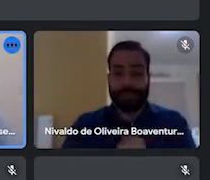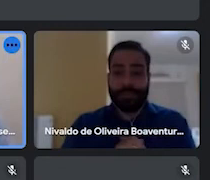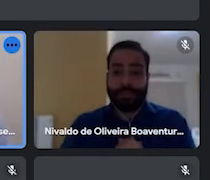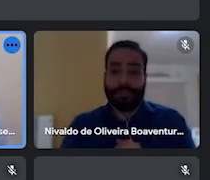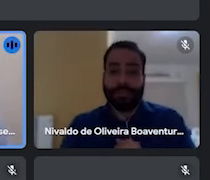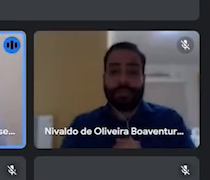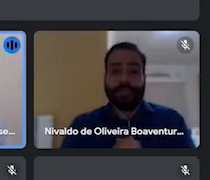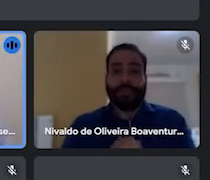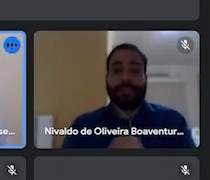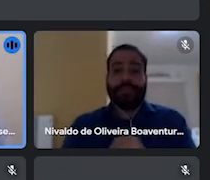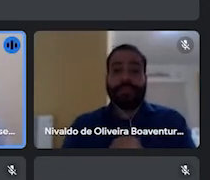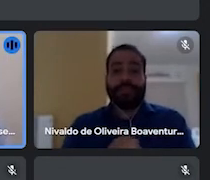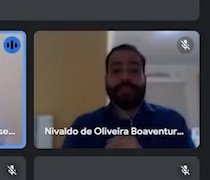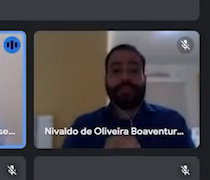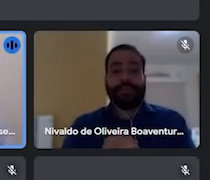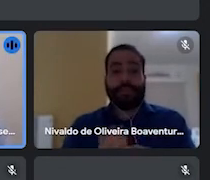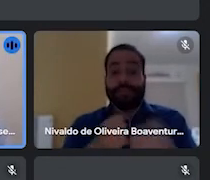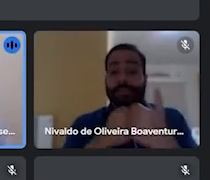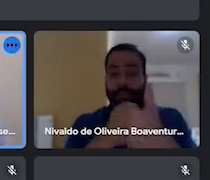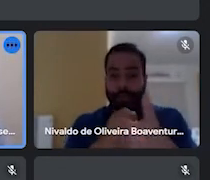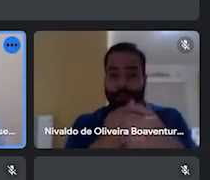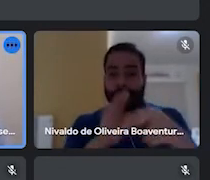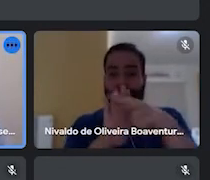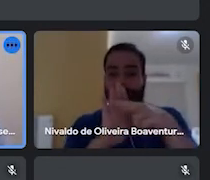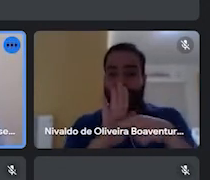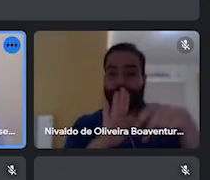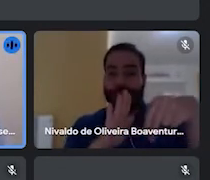Segundo a NR10,